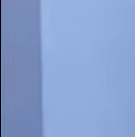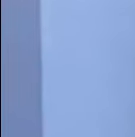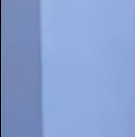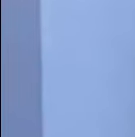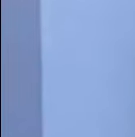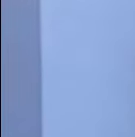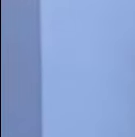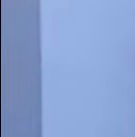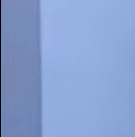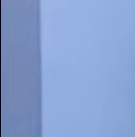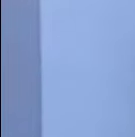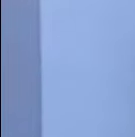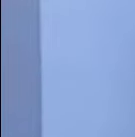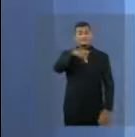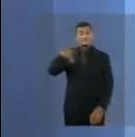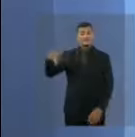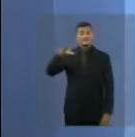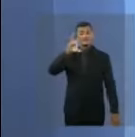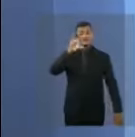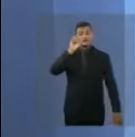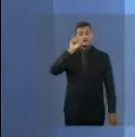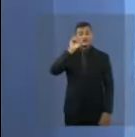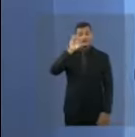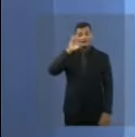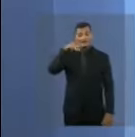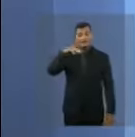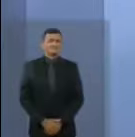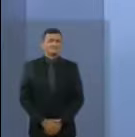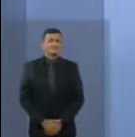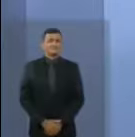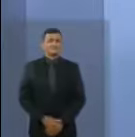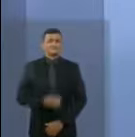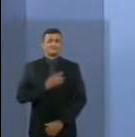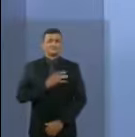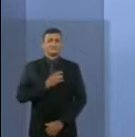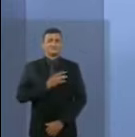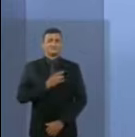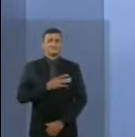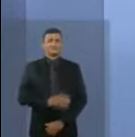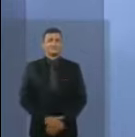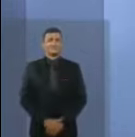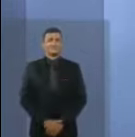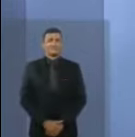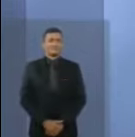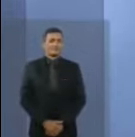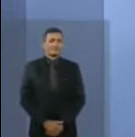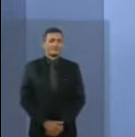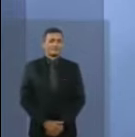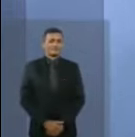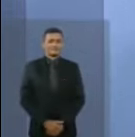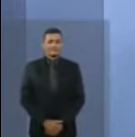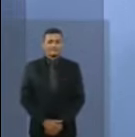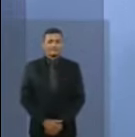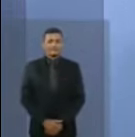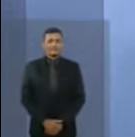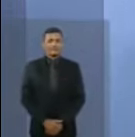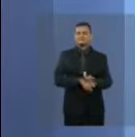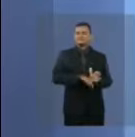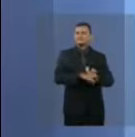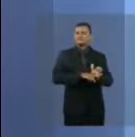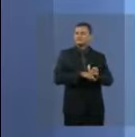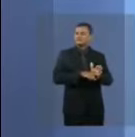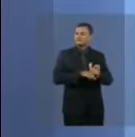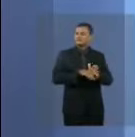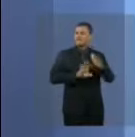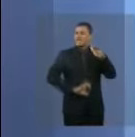Por que que quando tu fostes presidente da Caema, 70% dos teus contratos foram feitos por dispensa de licitação, dentre eles contratando